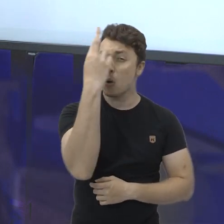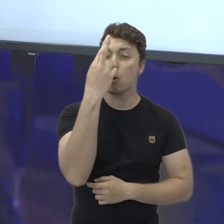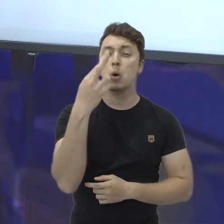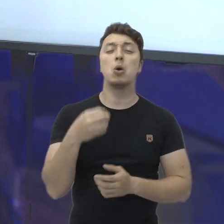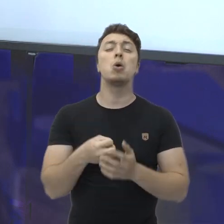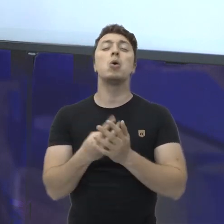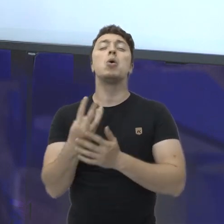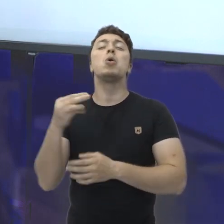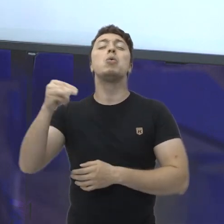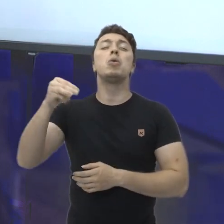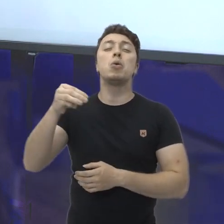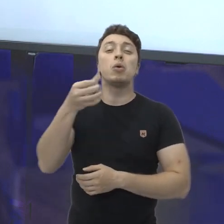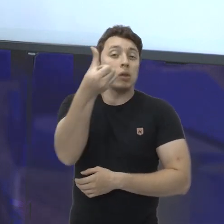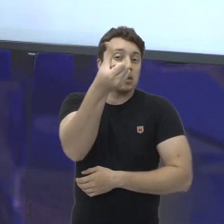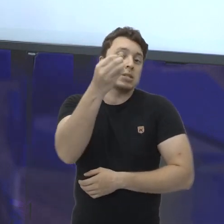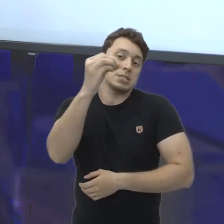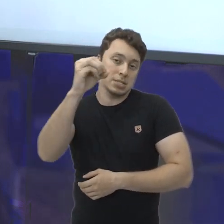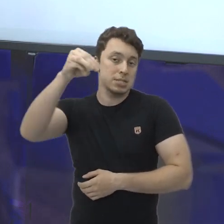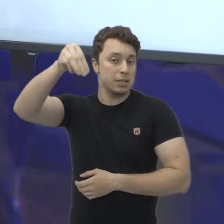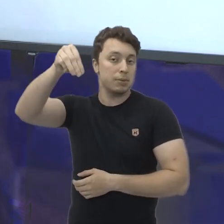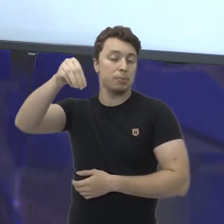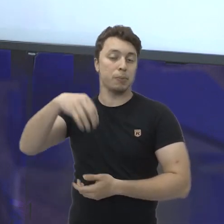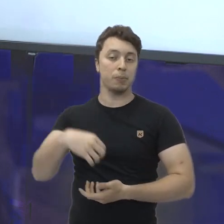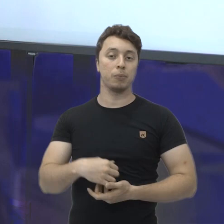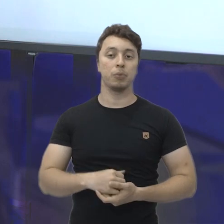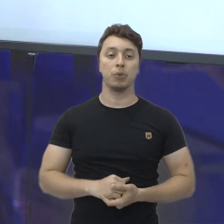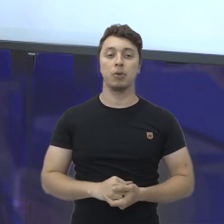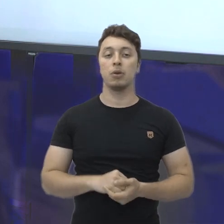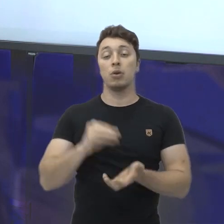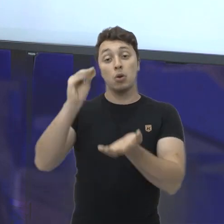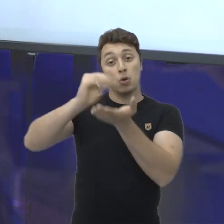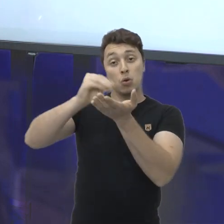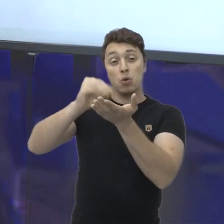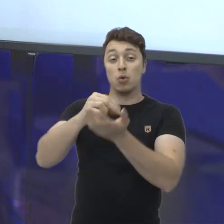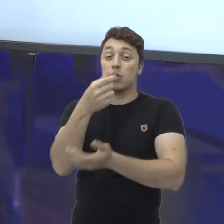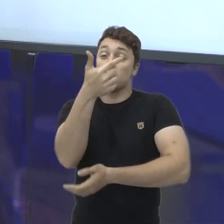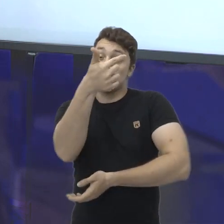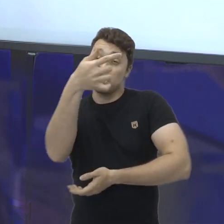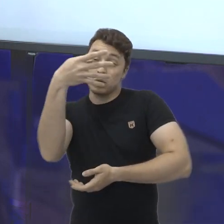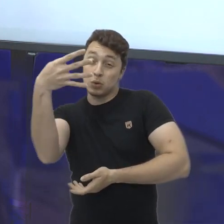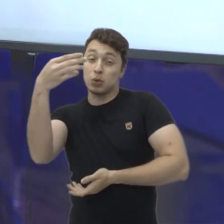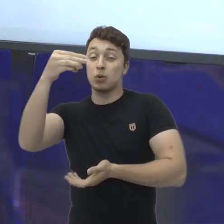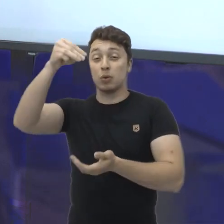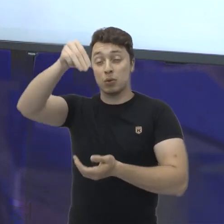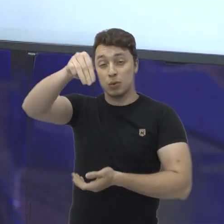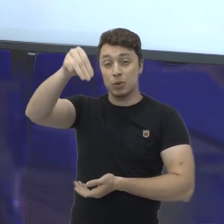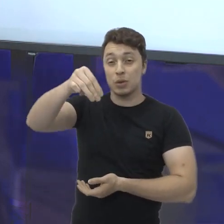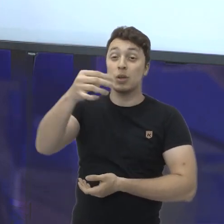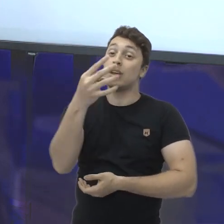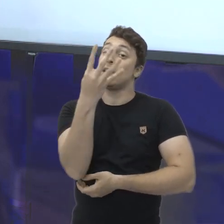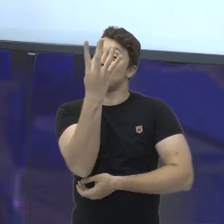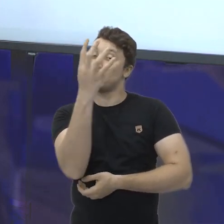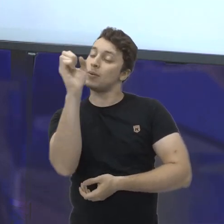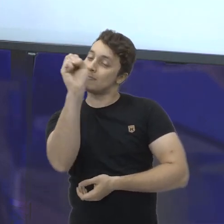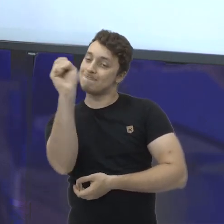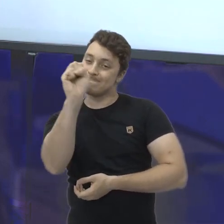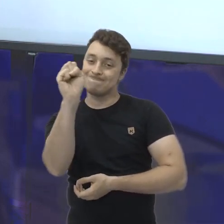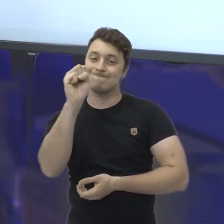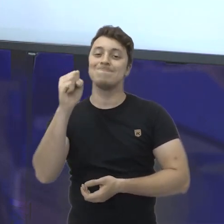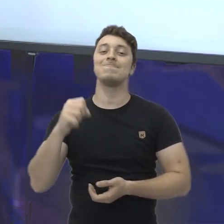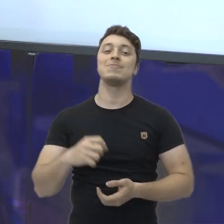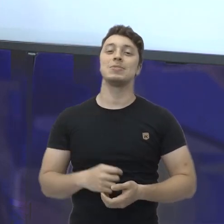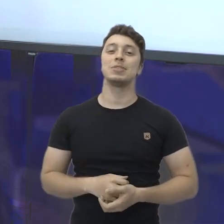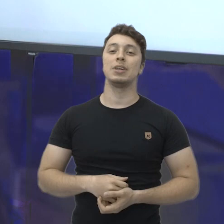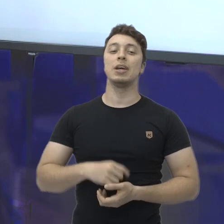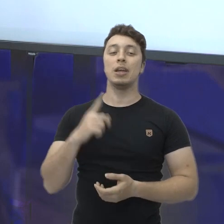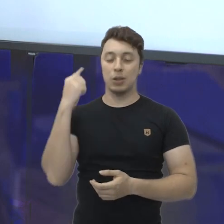minutos. Então, falta 24 minutos e 4 segundos para completar 1 hora